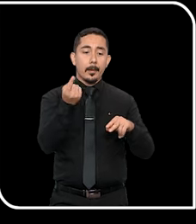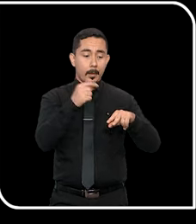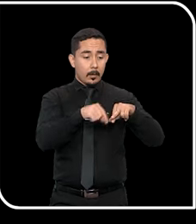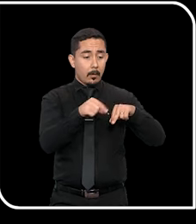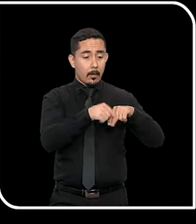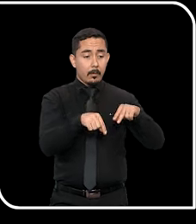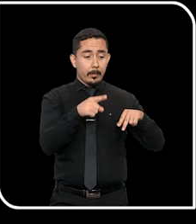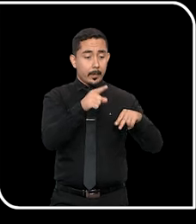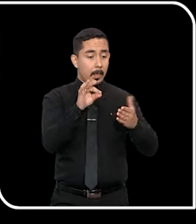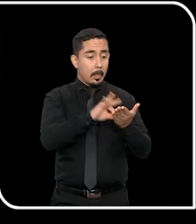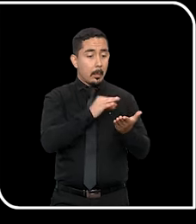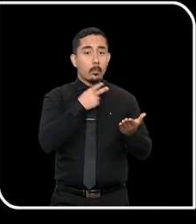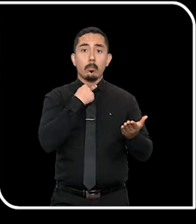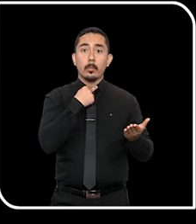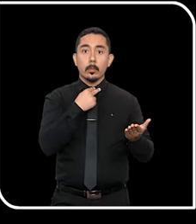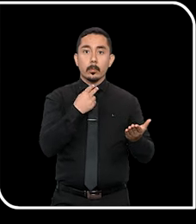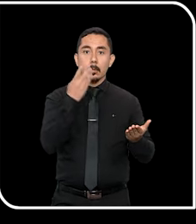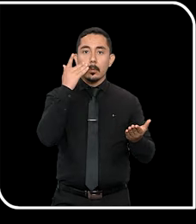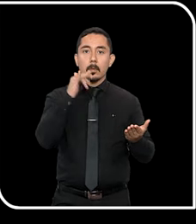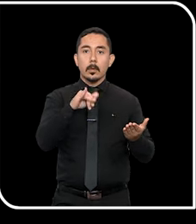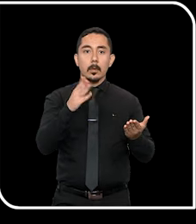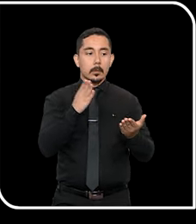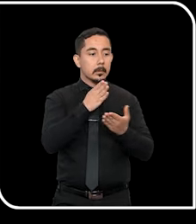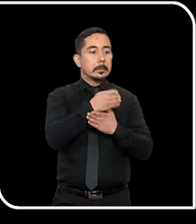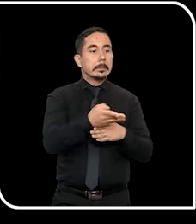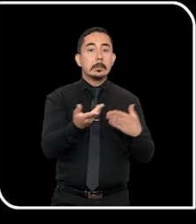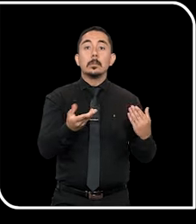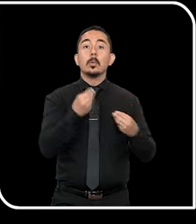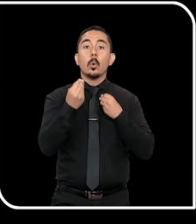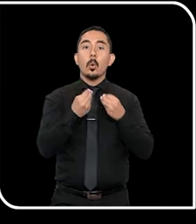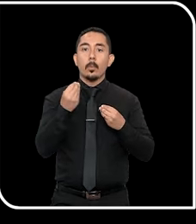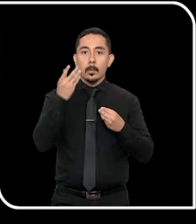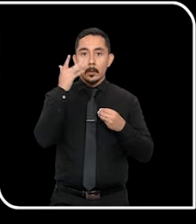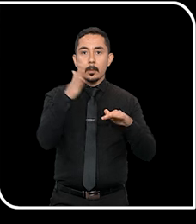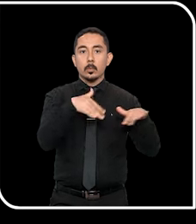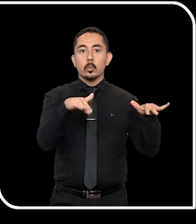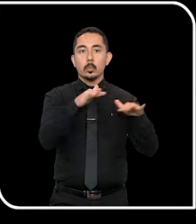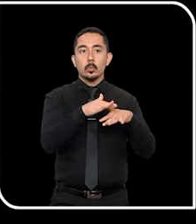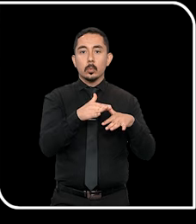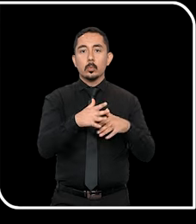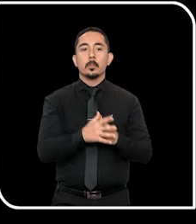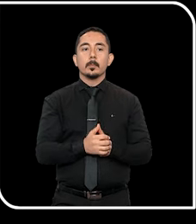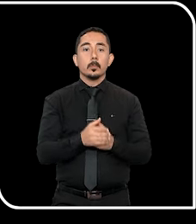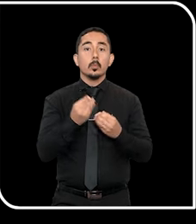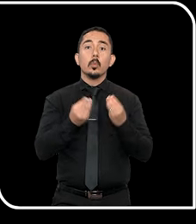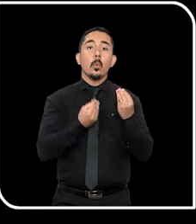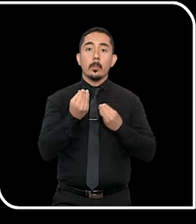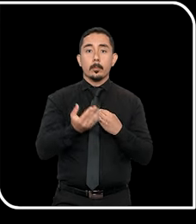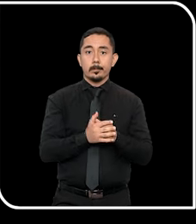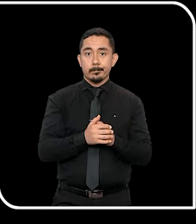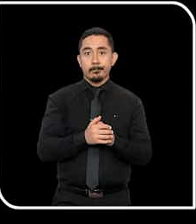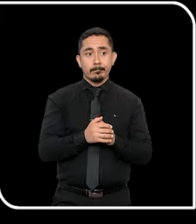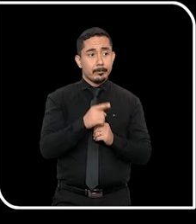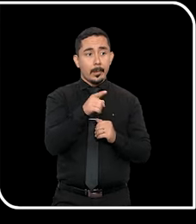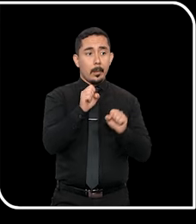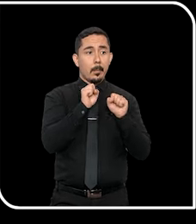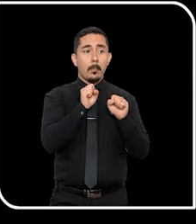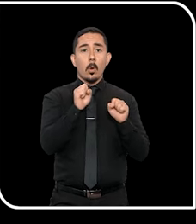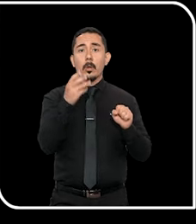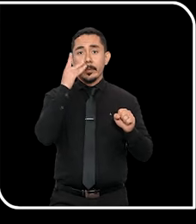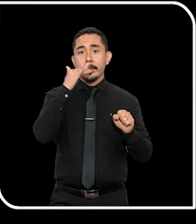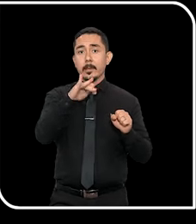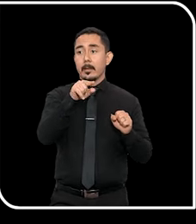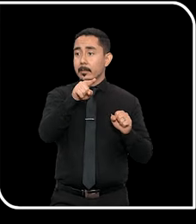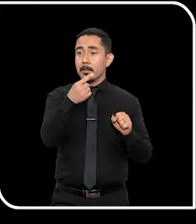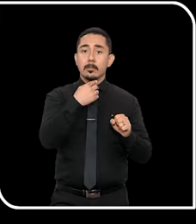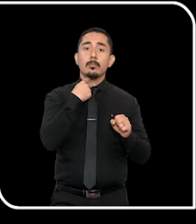inscrever quando a criança que chega ali naquela escola que não tem as pernas o que que as crianças vão presumir que aquela criança não pode